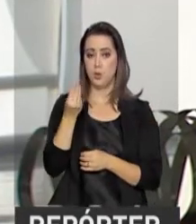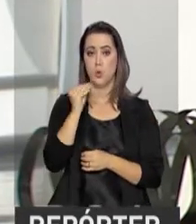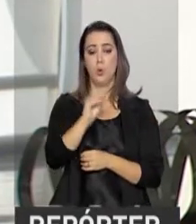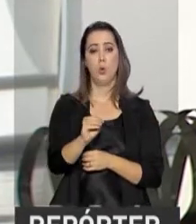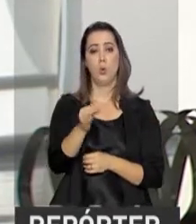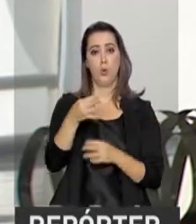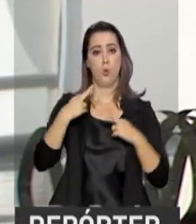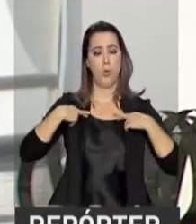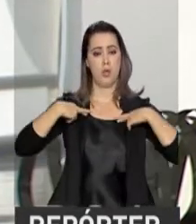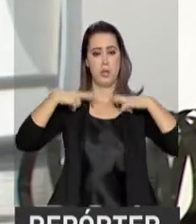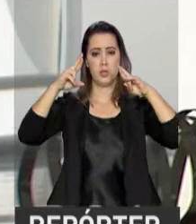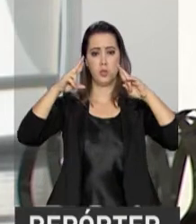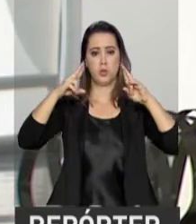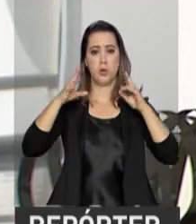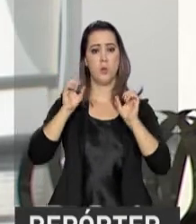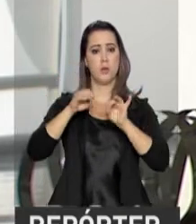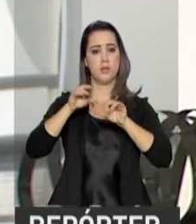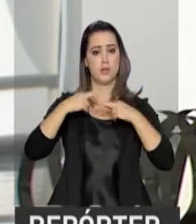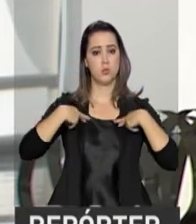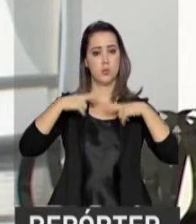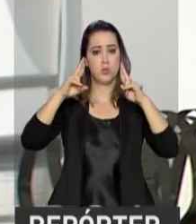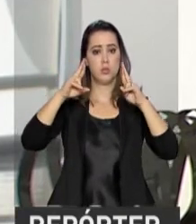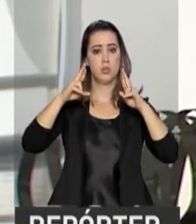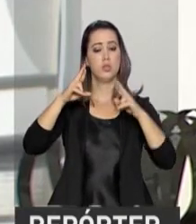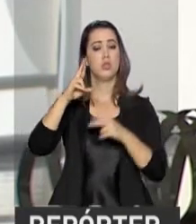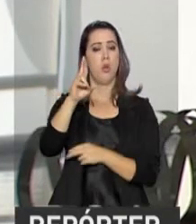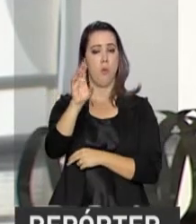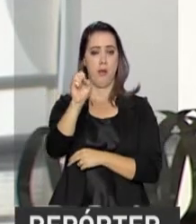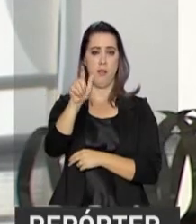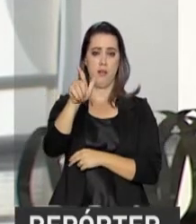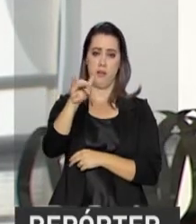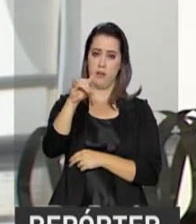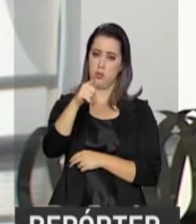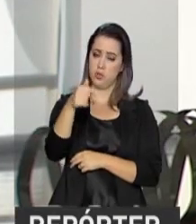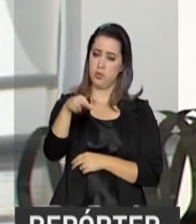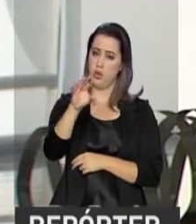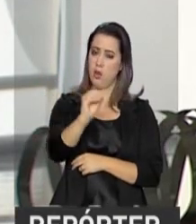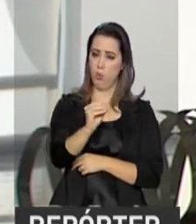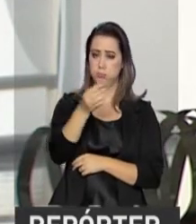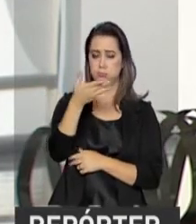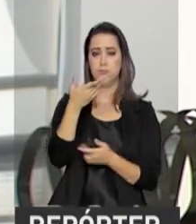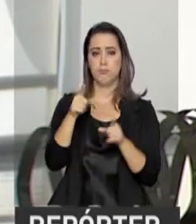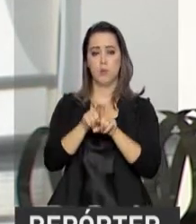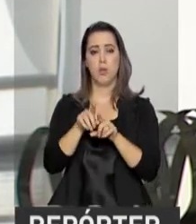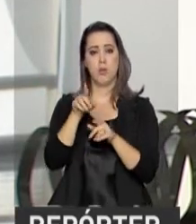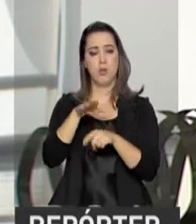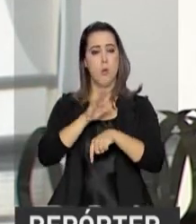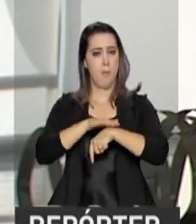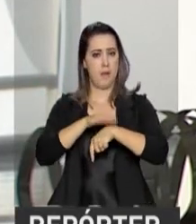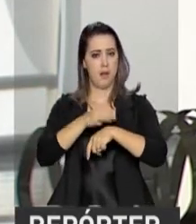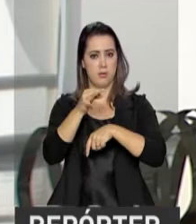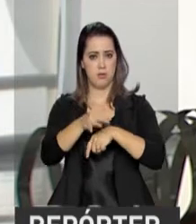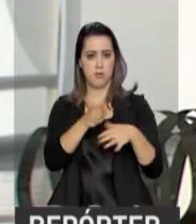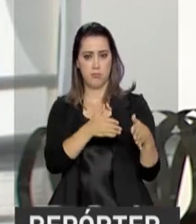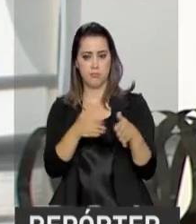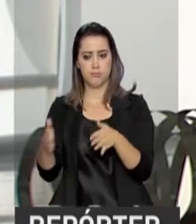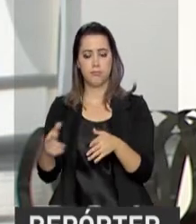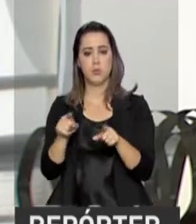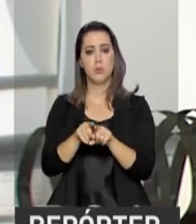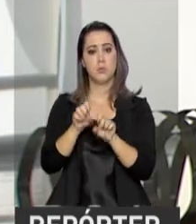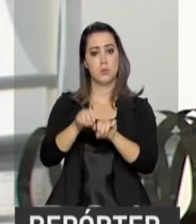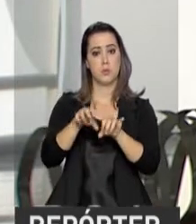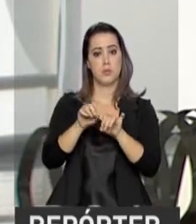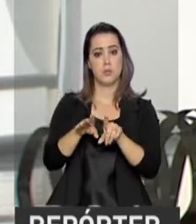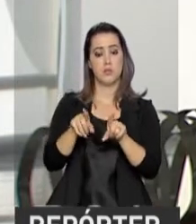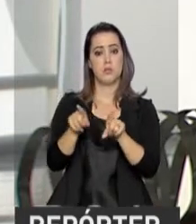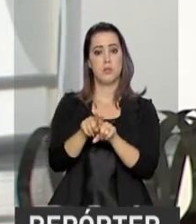ensino religioso na grade curricular e a definição de um prazo para a alfabetização das crianças. A base passa a orientar também